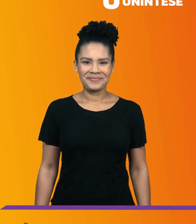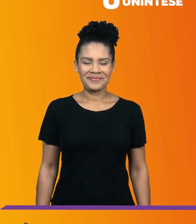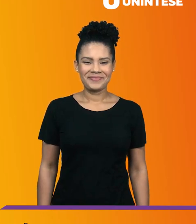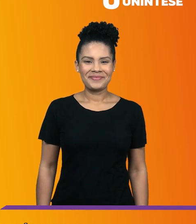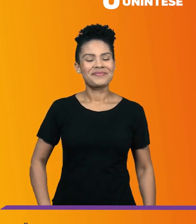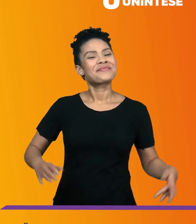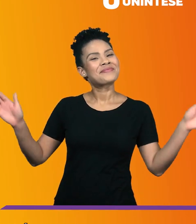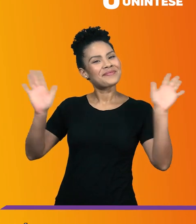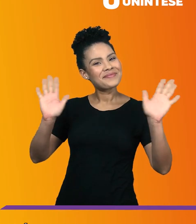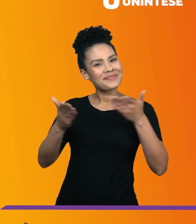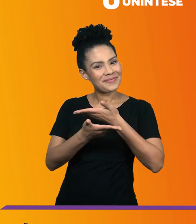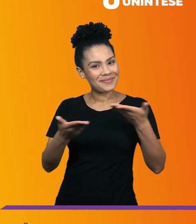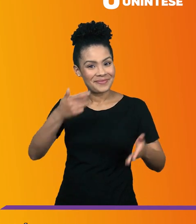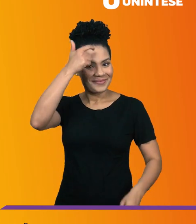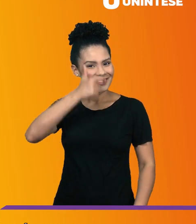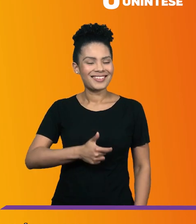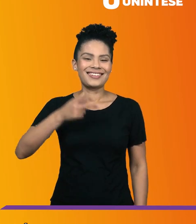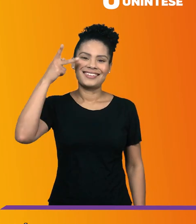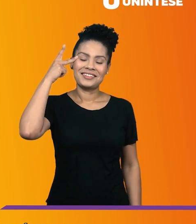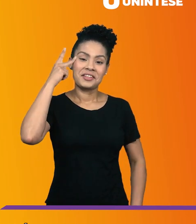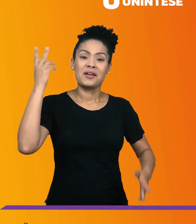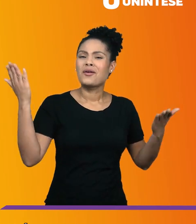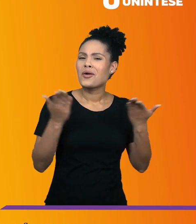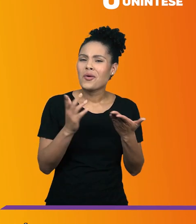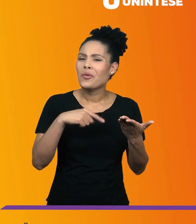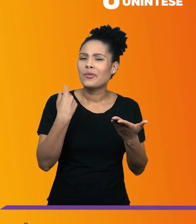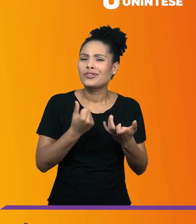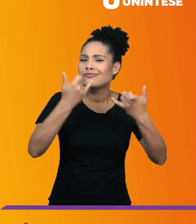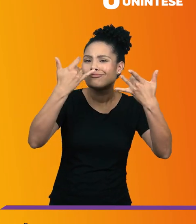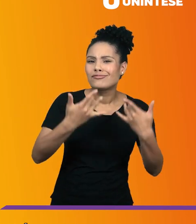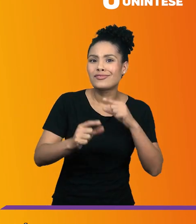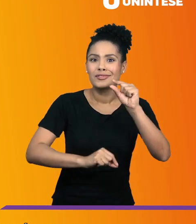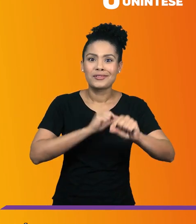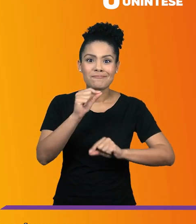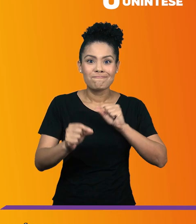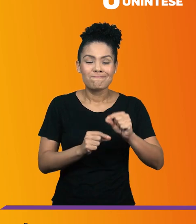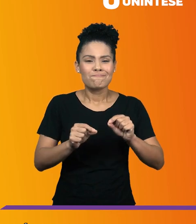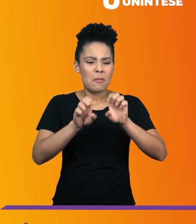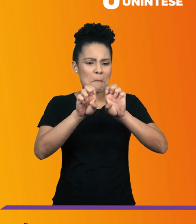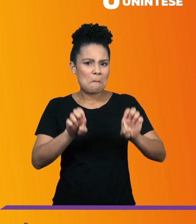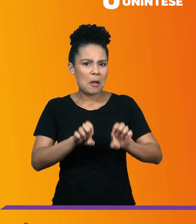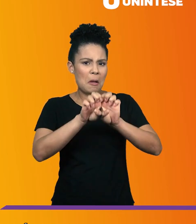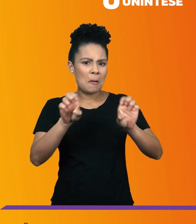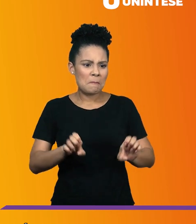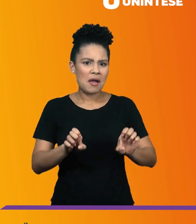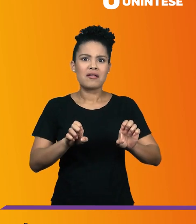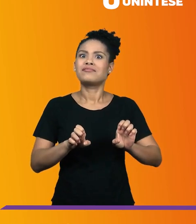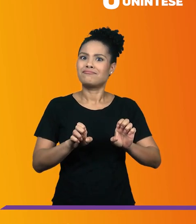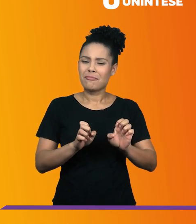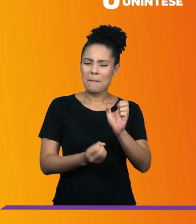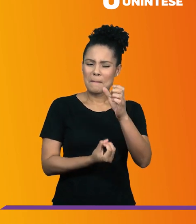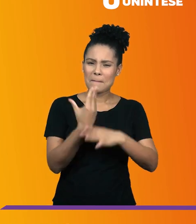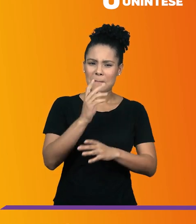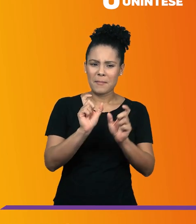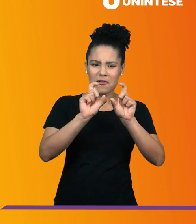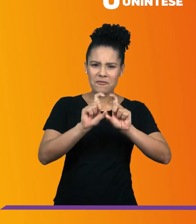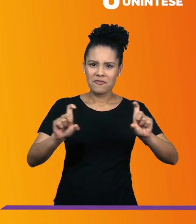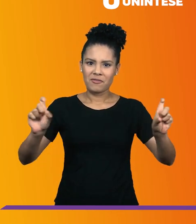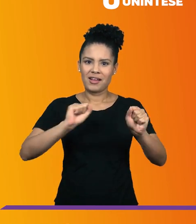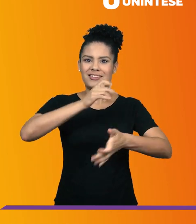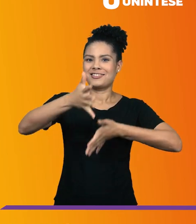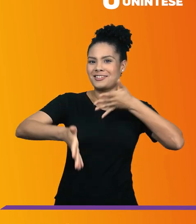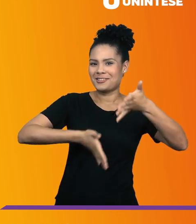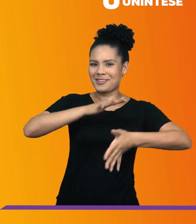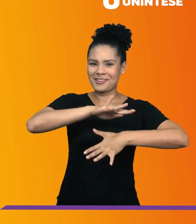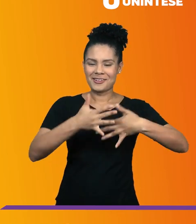Olá, pessoal! Patrícia aqui e hoje nós vamos falar sobre estruturas das frases em Libras. Mas, antes da gente